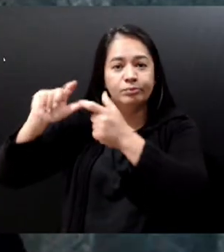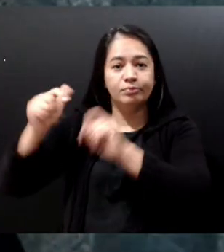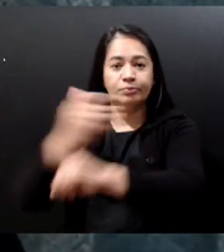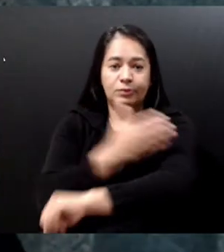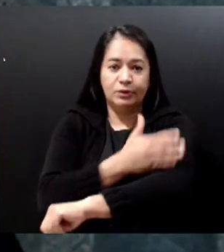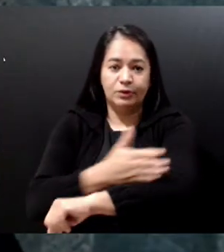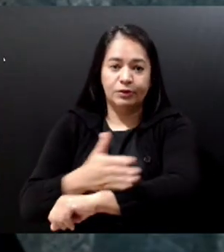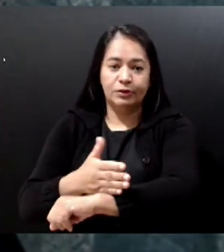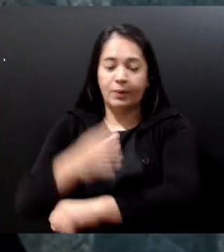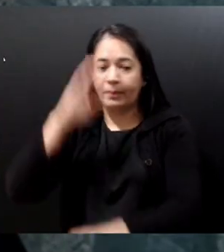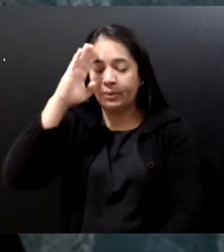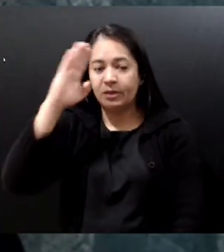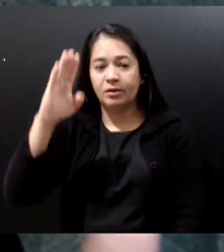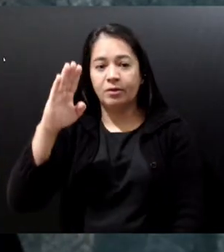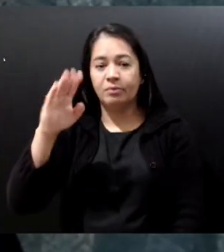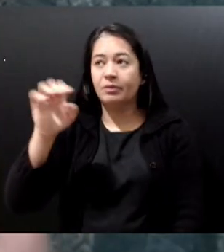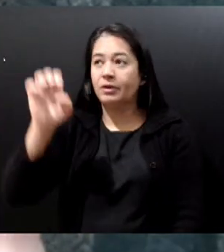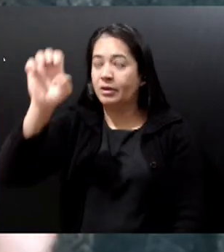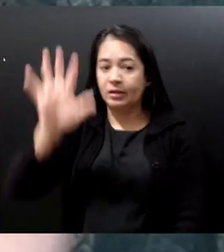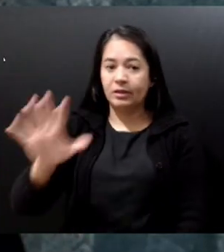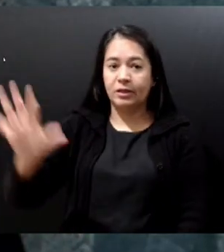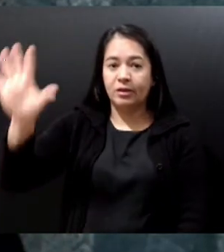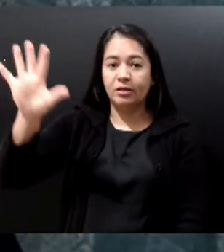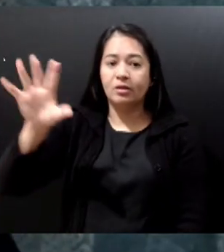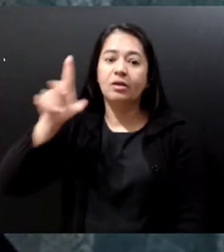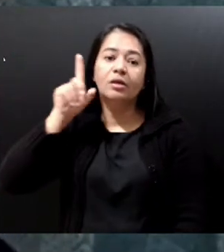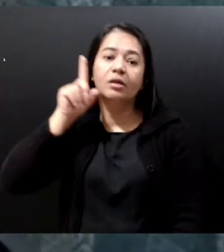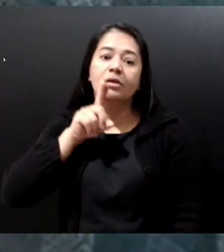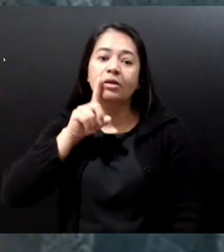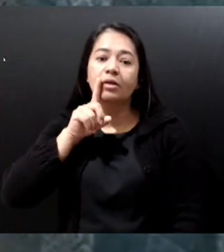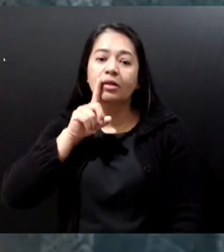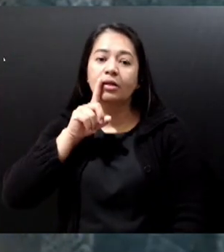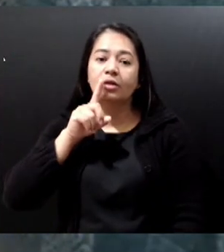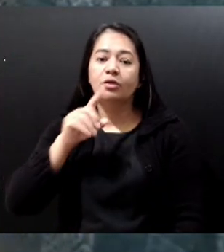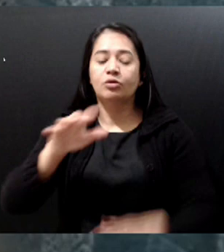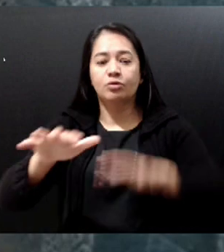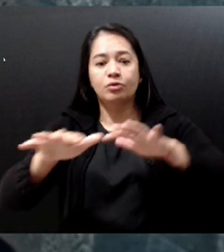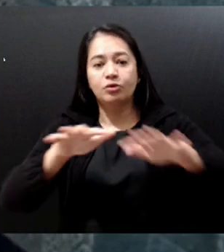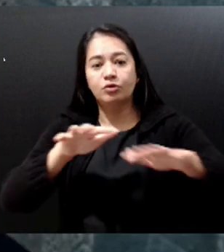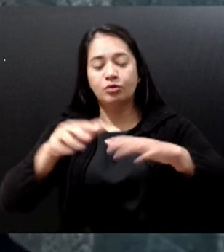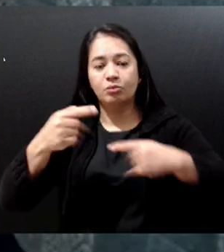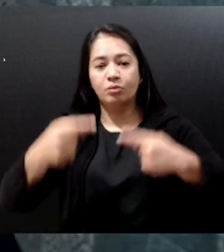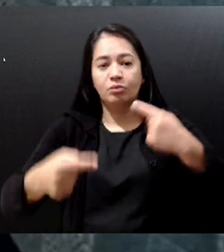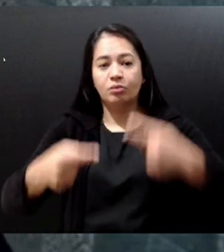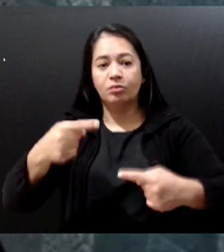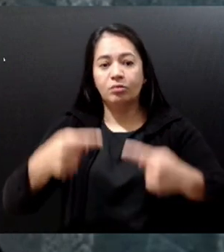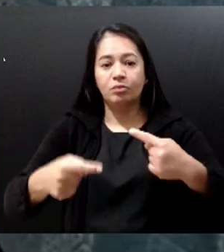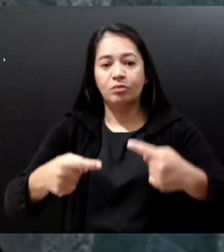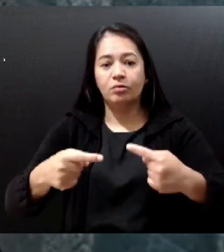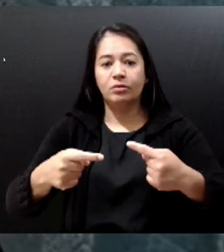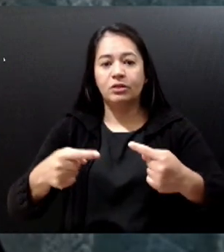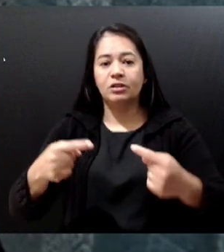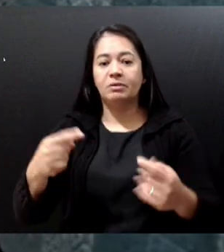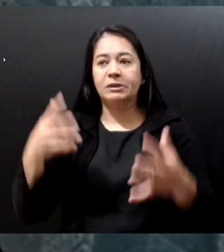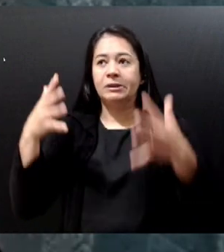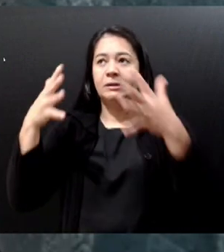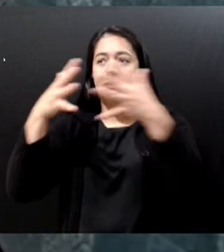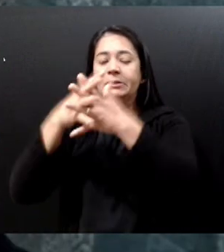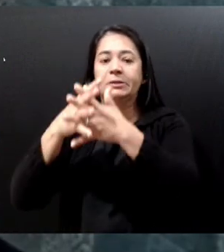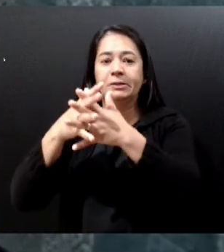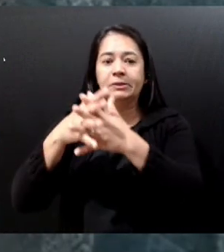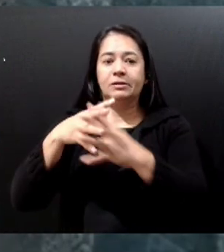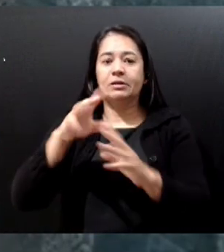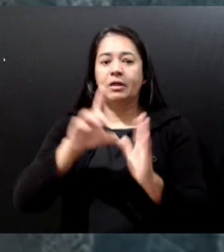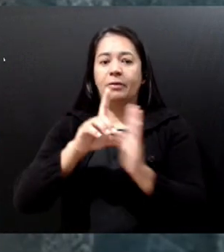Europa e nos Estados Unidos, de um movimento político chamado extrema-direita. E se a gente não abordar esse tema,